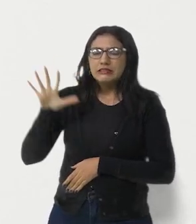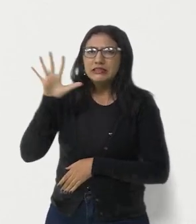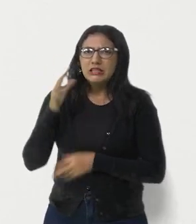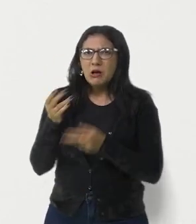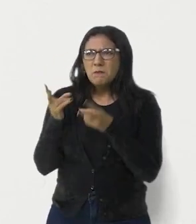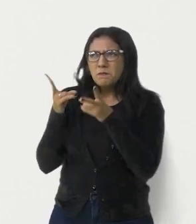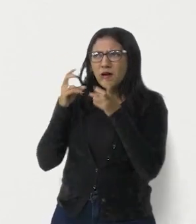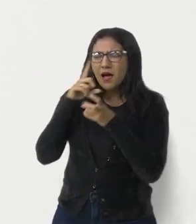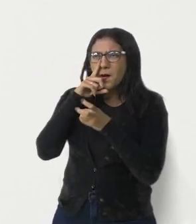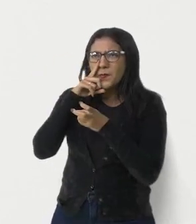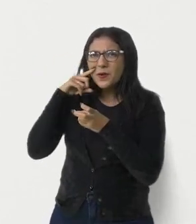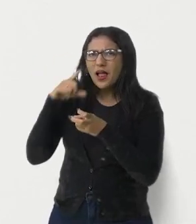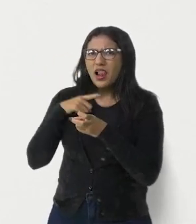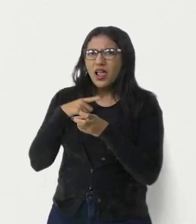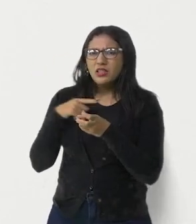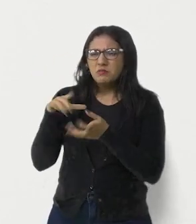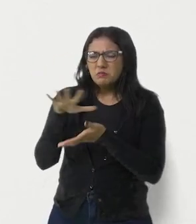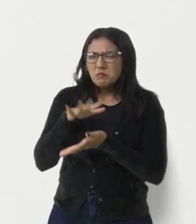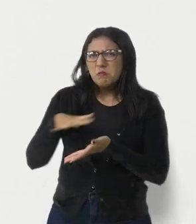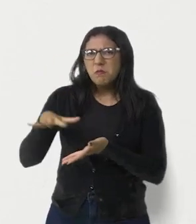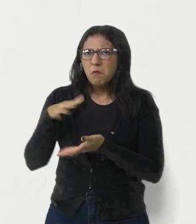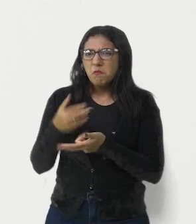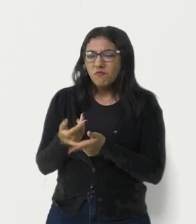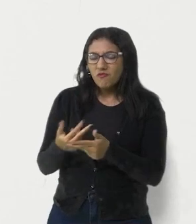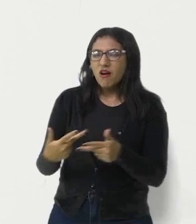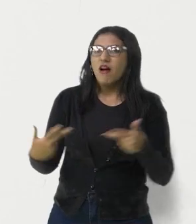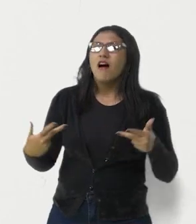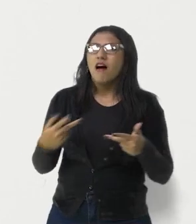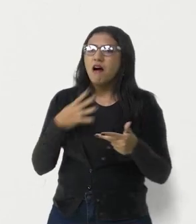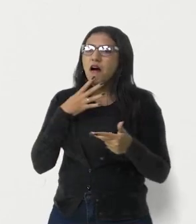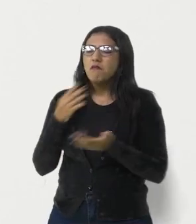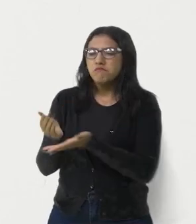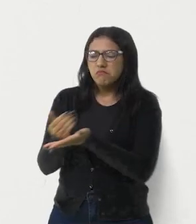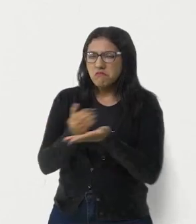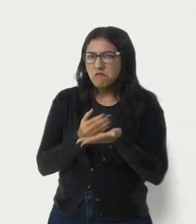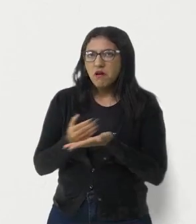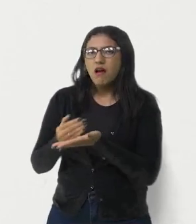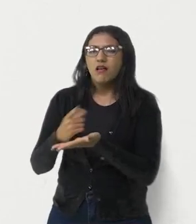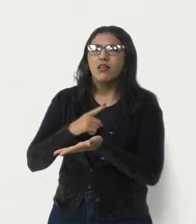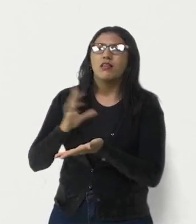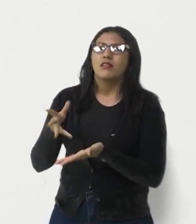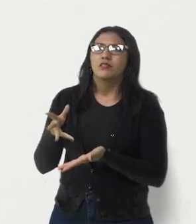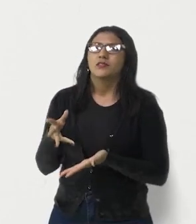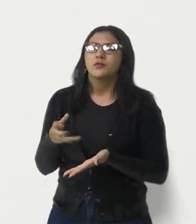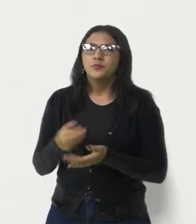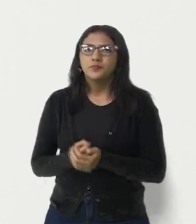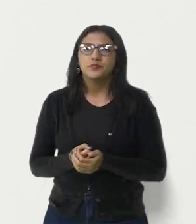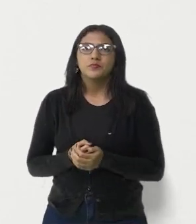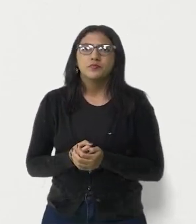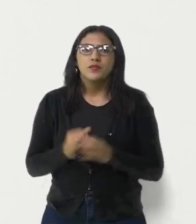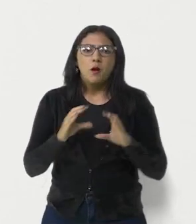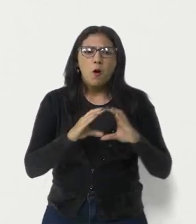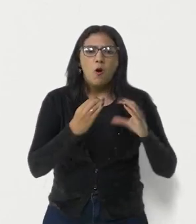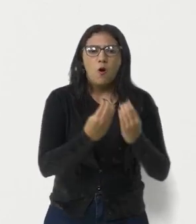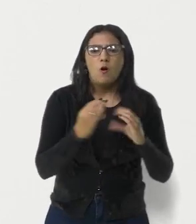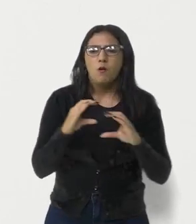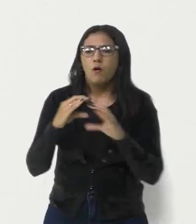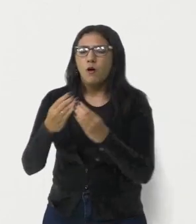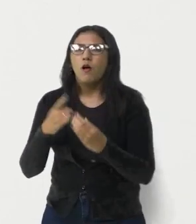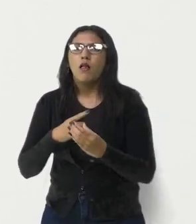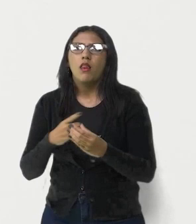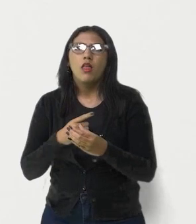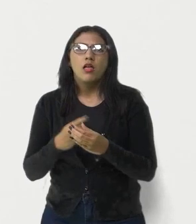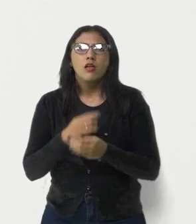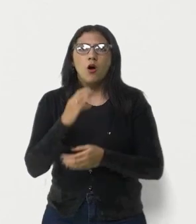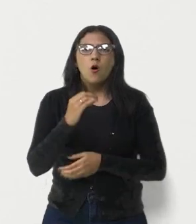estado também reconhece as comunidades quilombolas. Então, alguns dos municípios que têm essas comunidades é